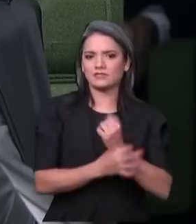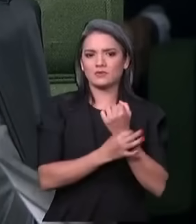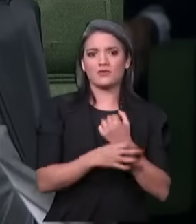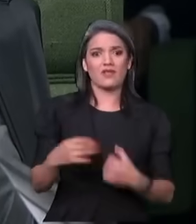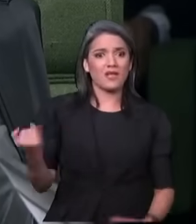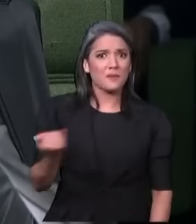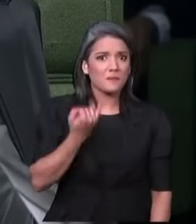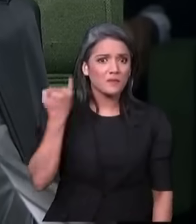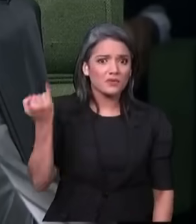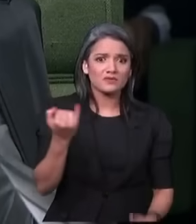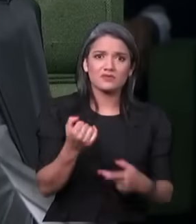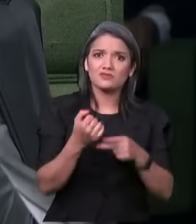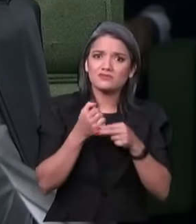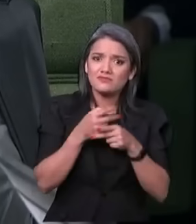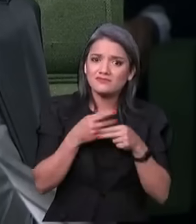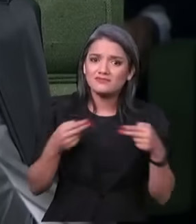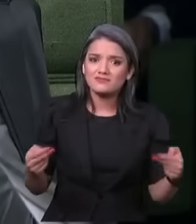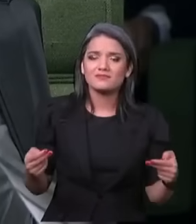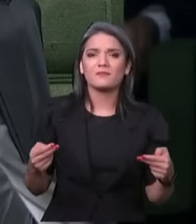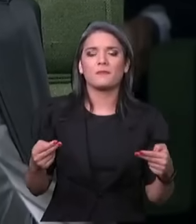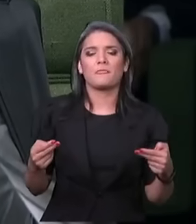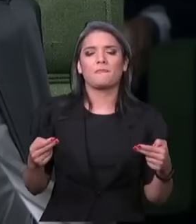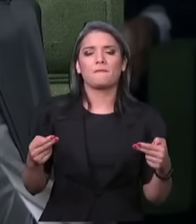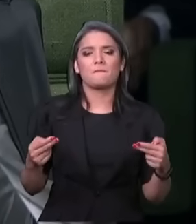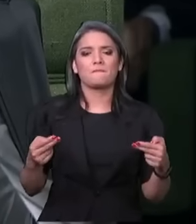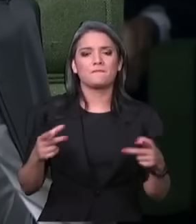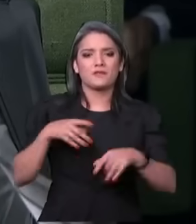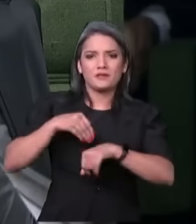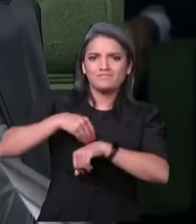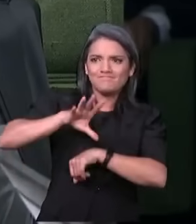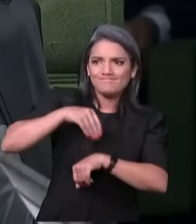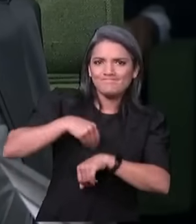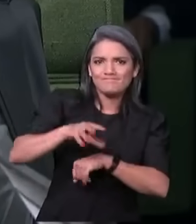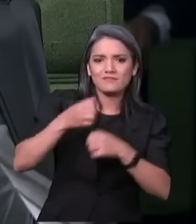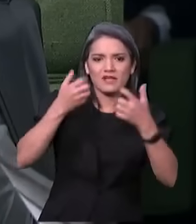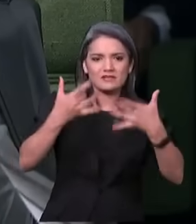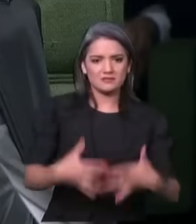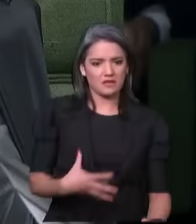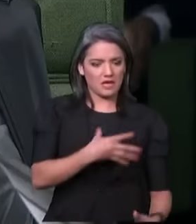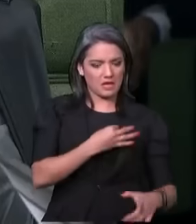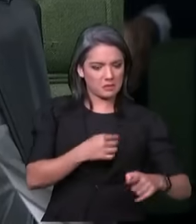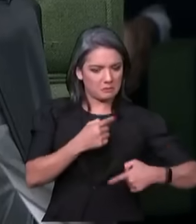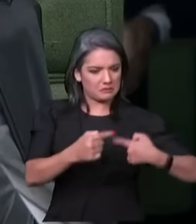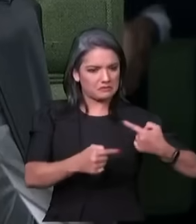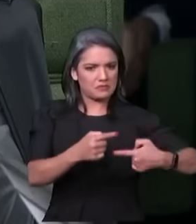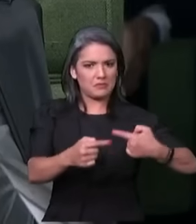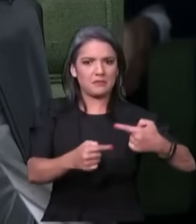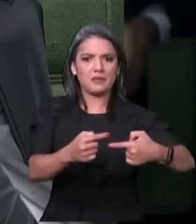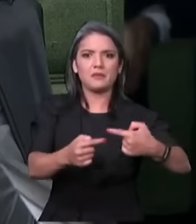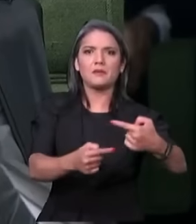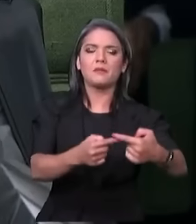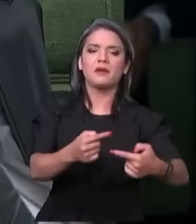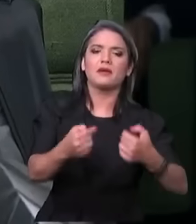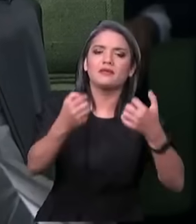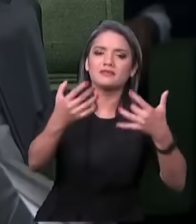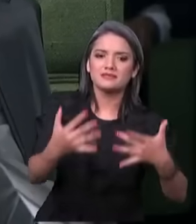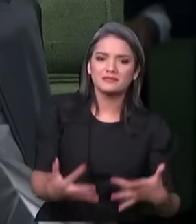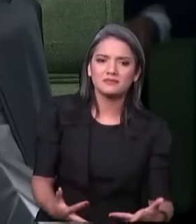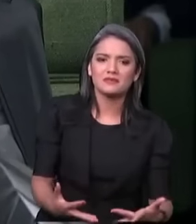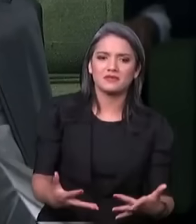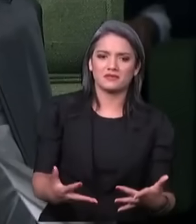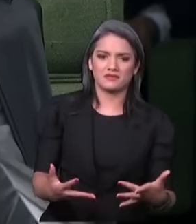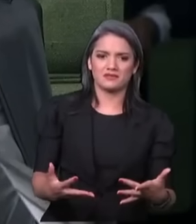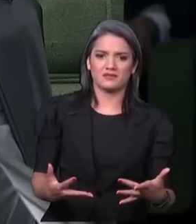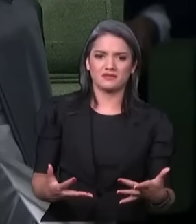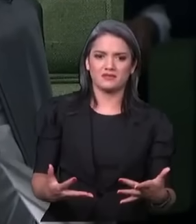que esses fatos sejam contados para as nossas gerações e as gerações futuras dizendo nós não